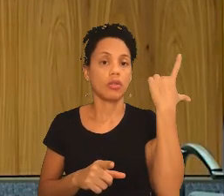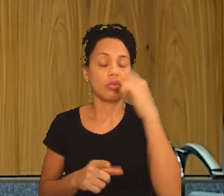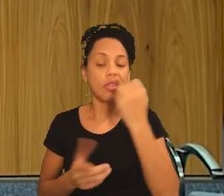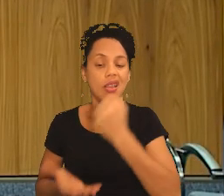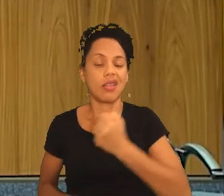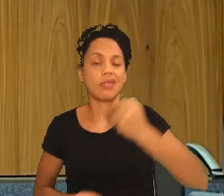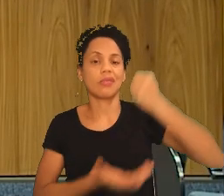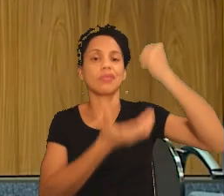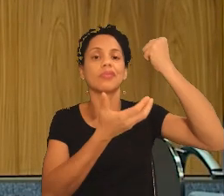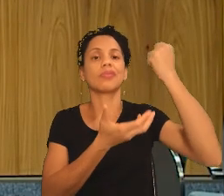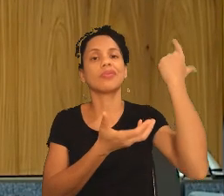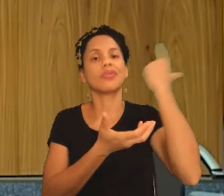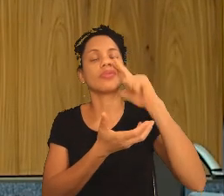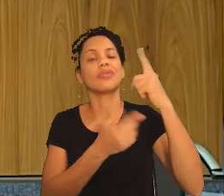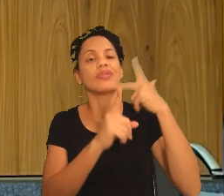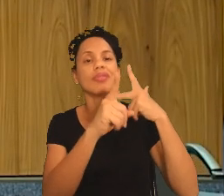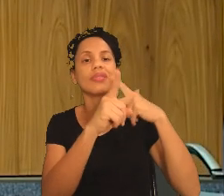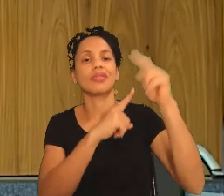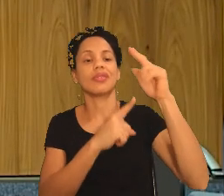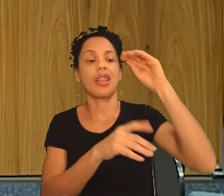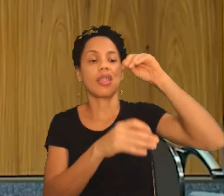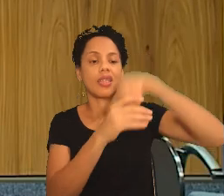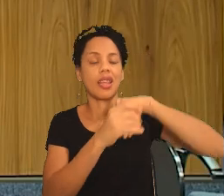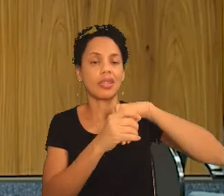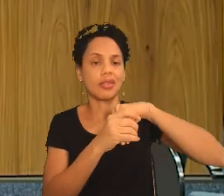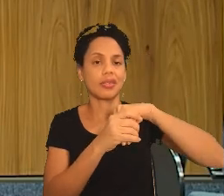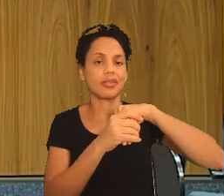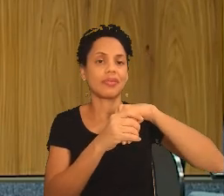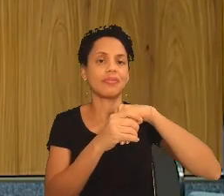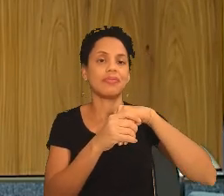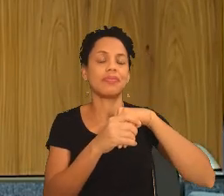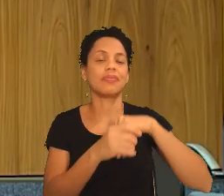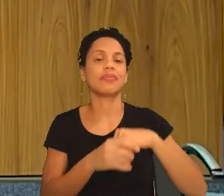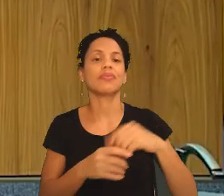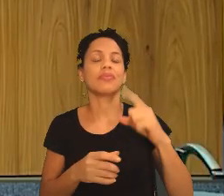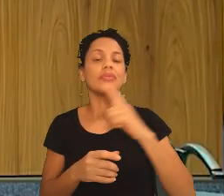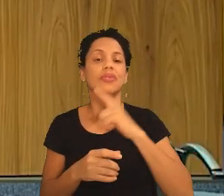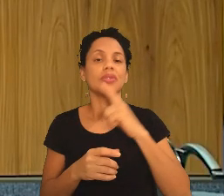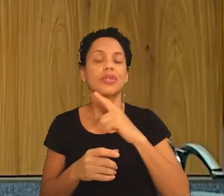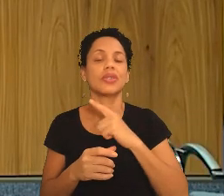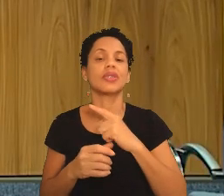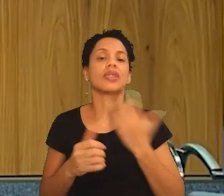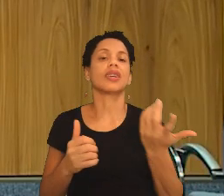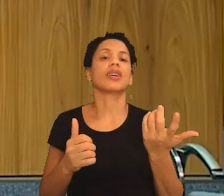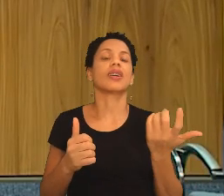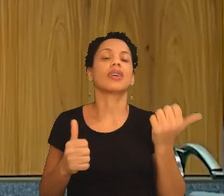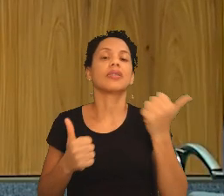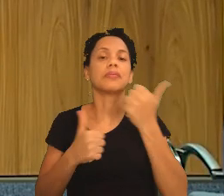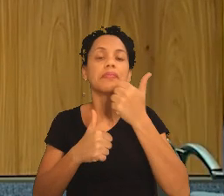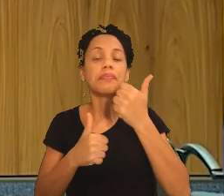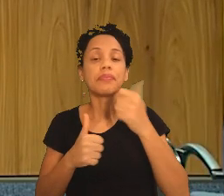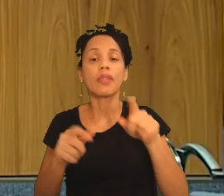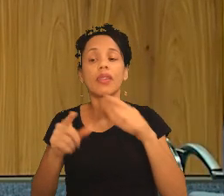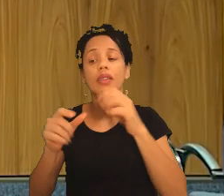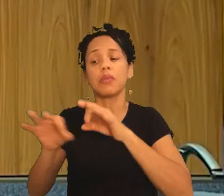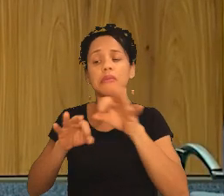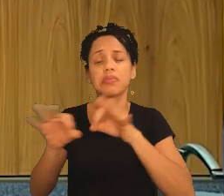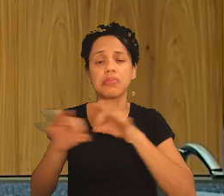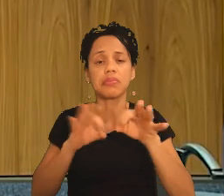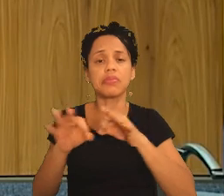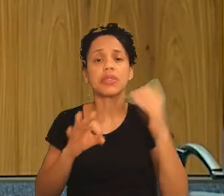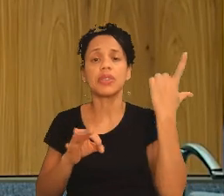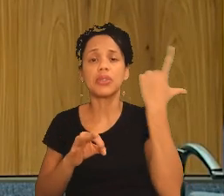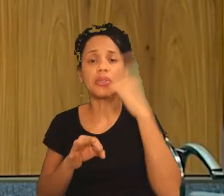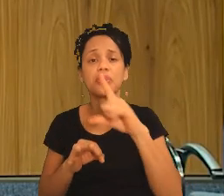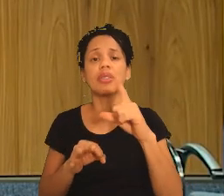na Procuradoria de São João do Meriti, na Baixada Fluminense. Além disso, que o Júlio não falou, acho que o Júlio é o maior recordista